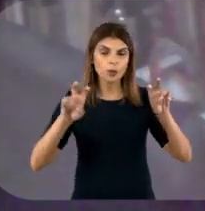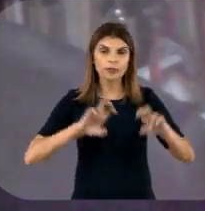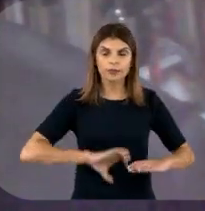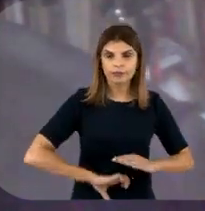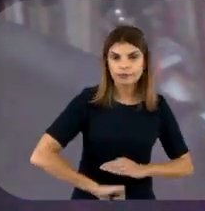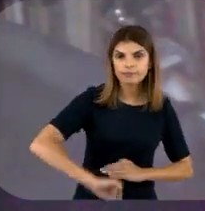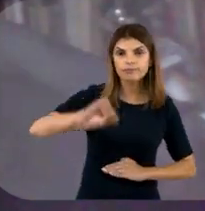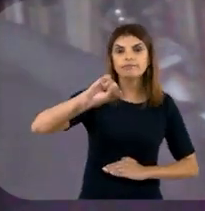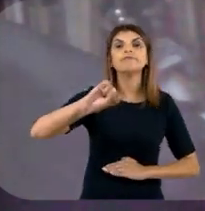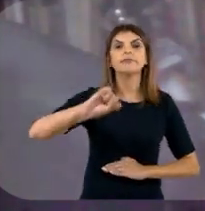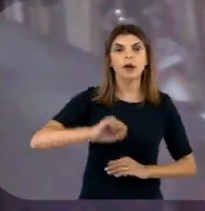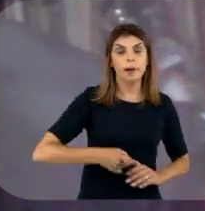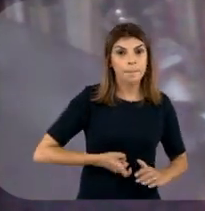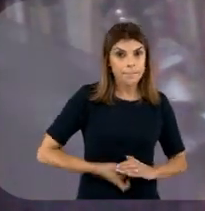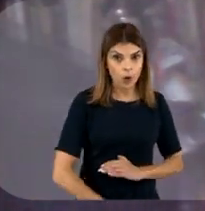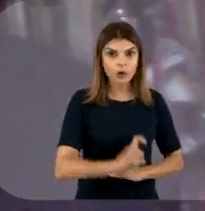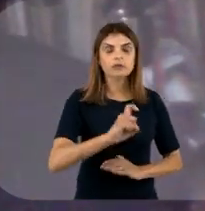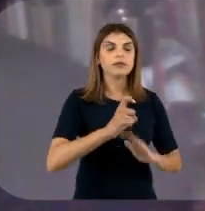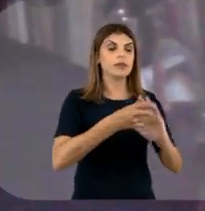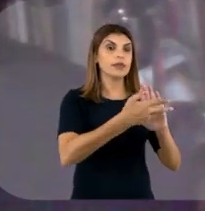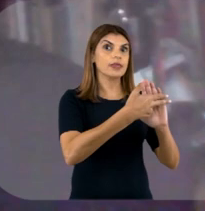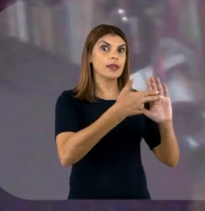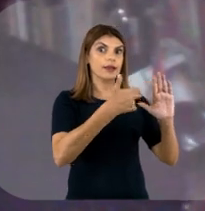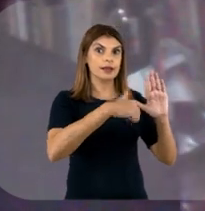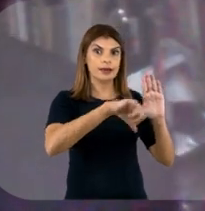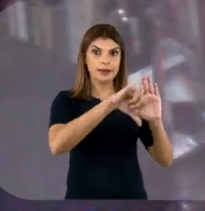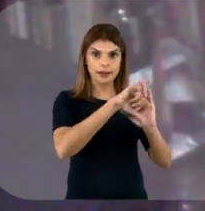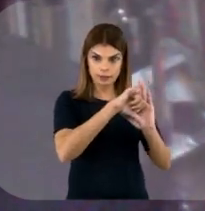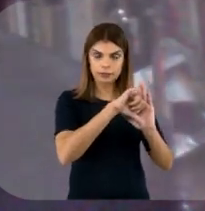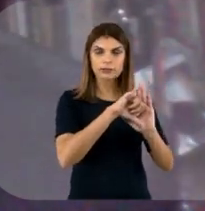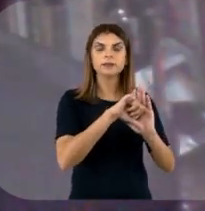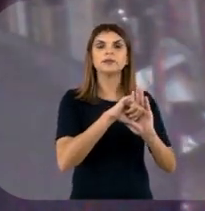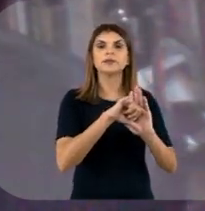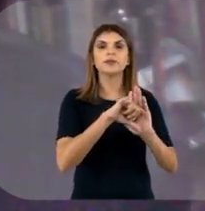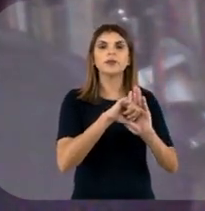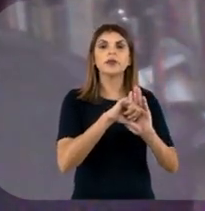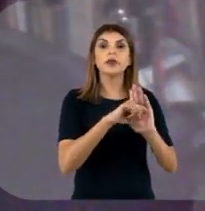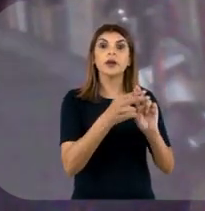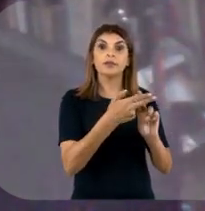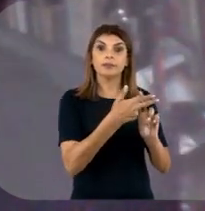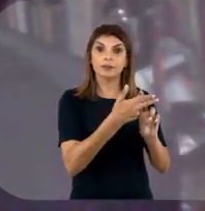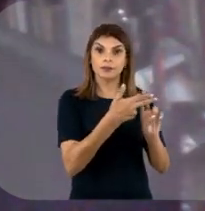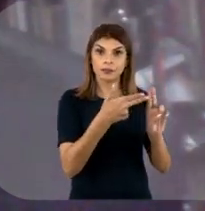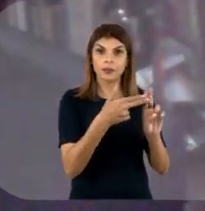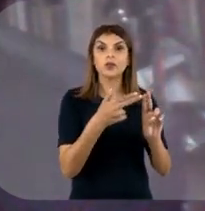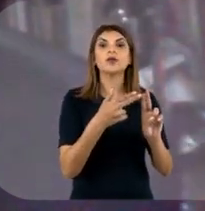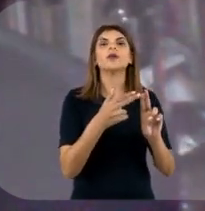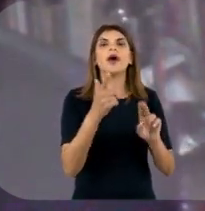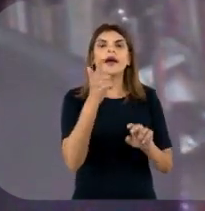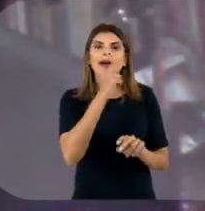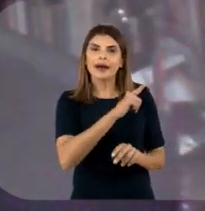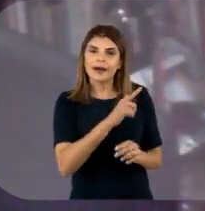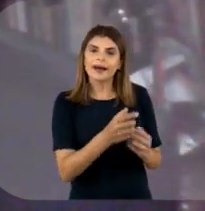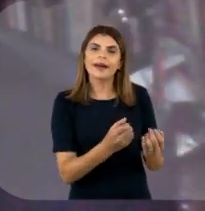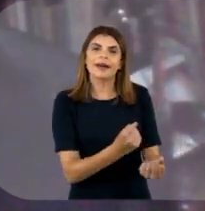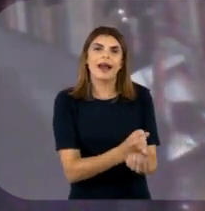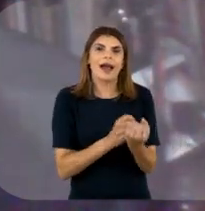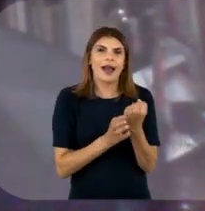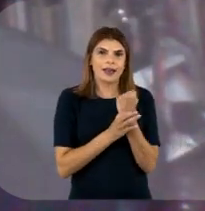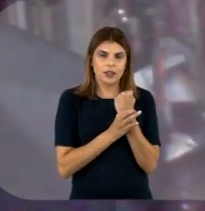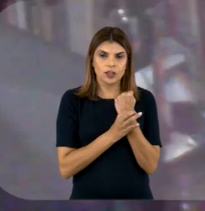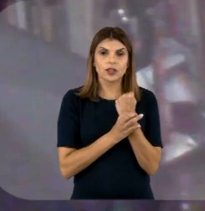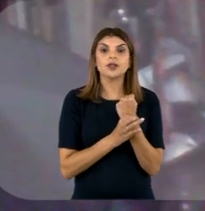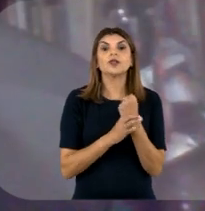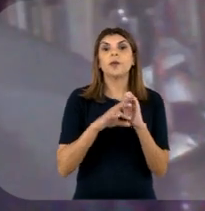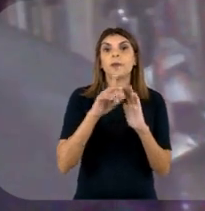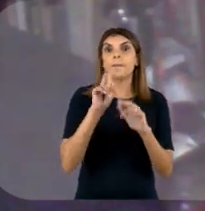sua criminalização. E é preciso dizer inicialmente que o Sistema Internacional de Garantia e